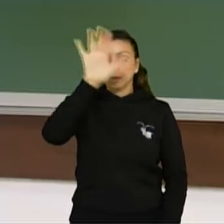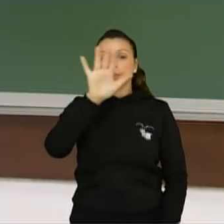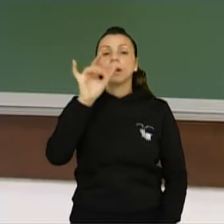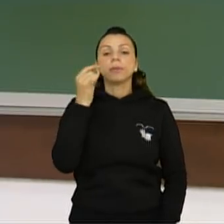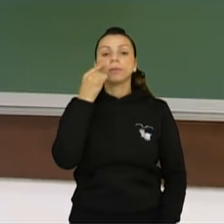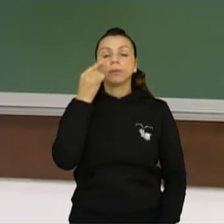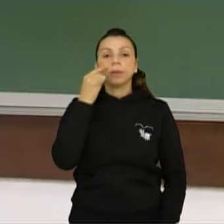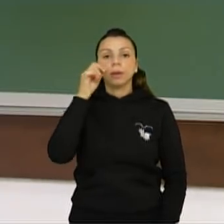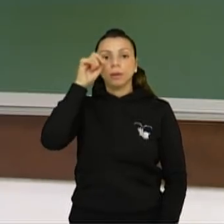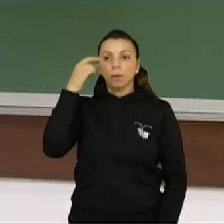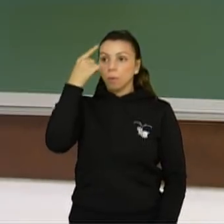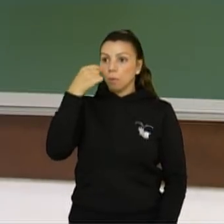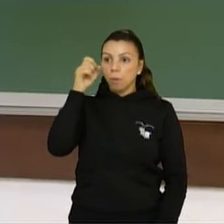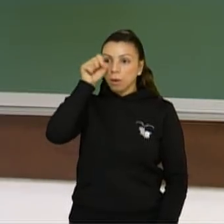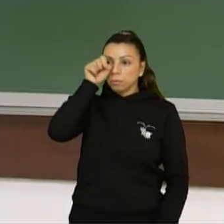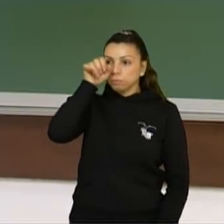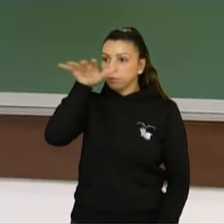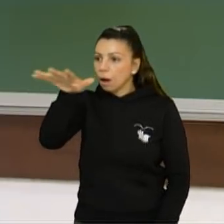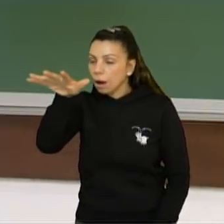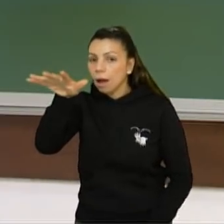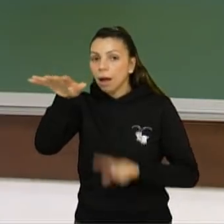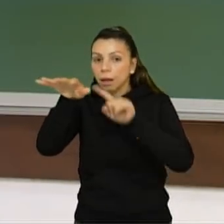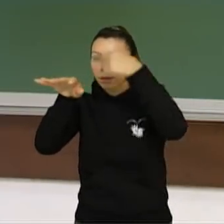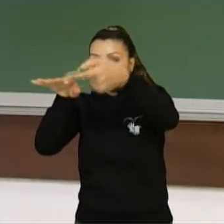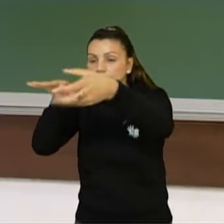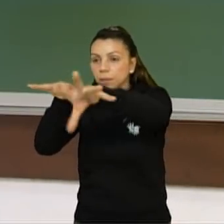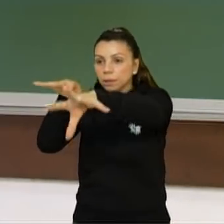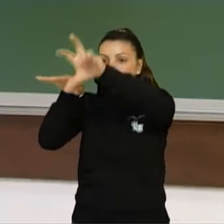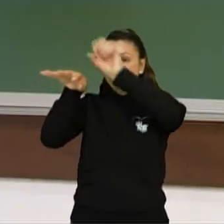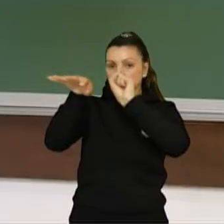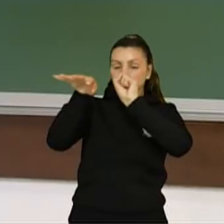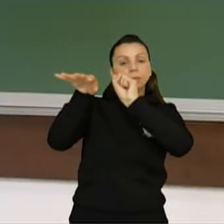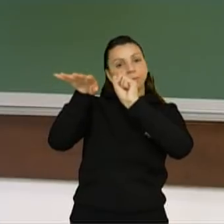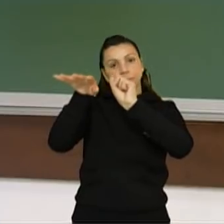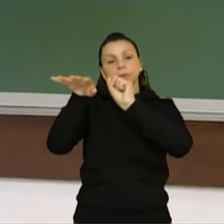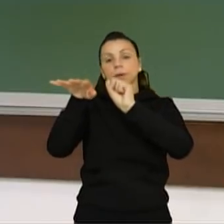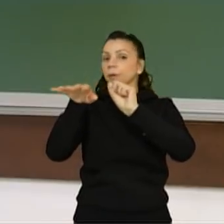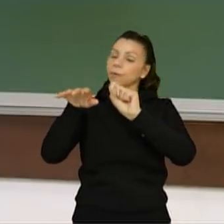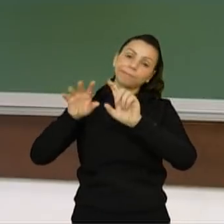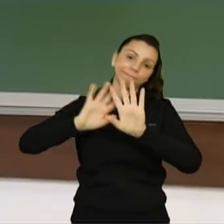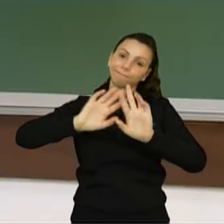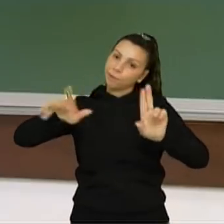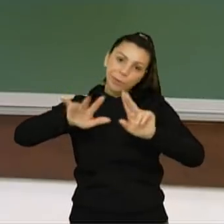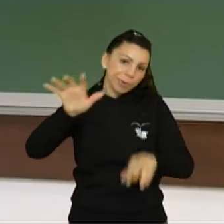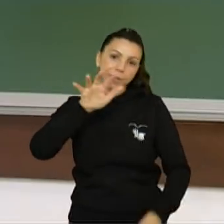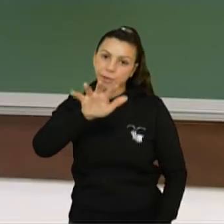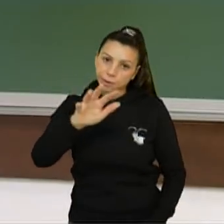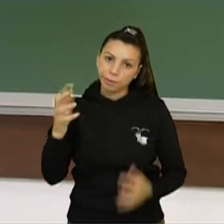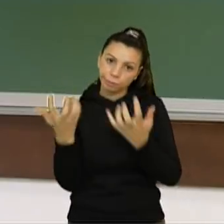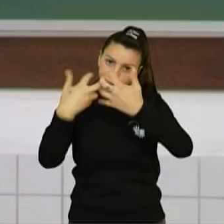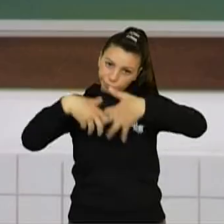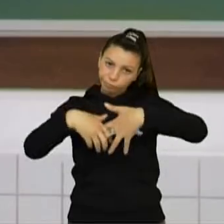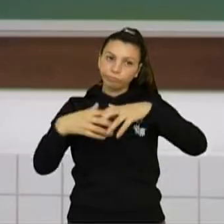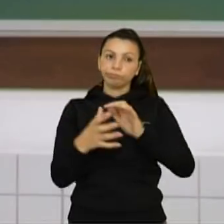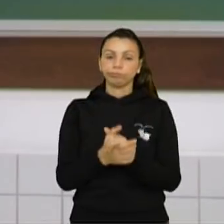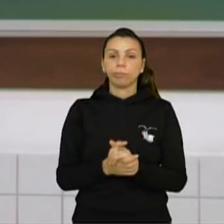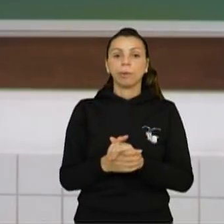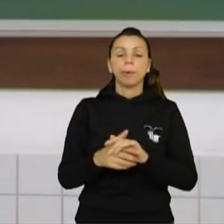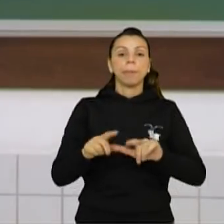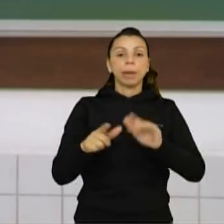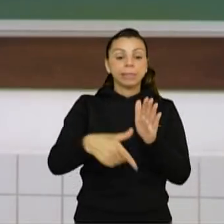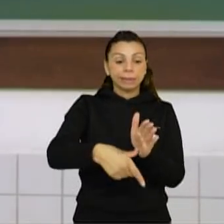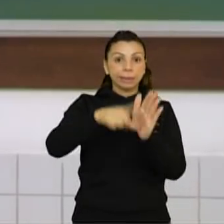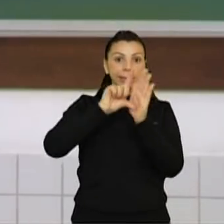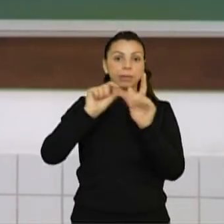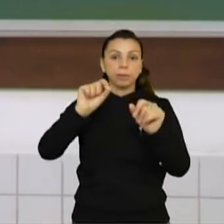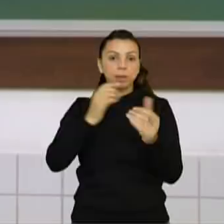mandava a luz para a imagem e depois era projetado, não. Mais para frente vamos ver que isso realmente não era assim, tá? Mas antes, vamos começar com